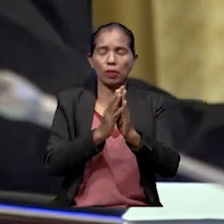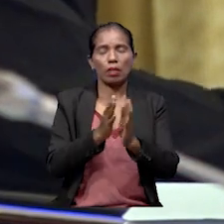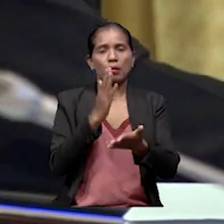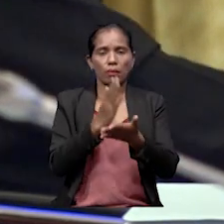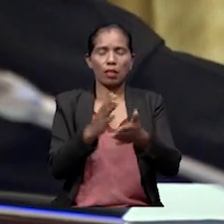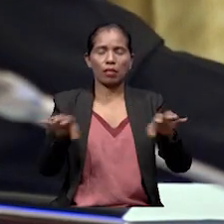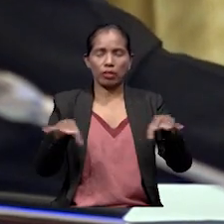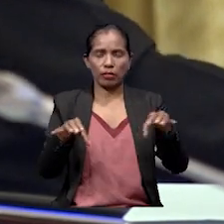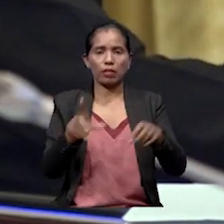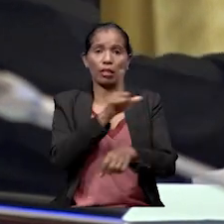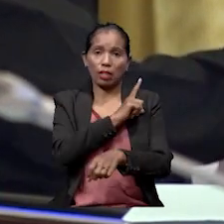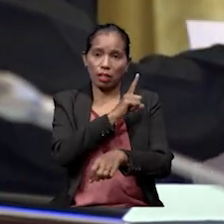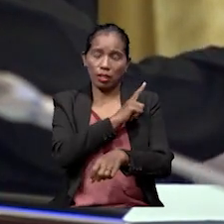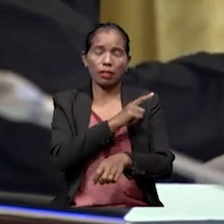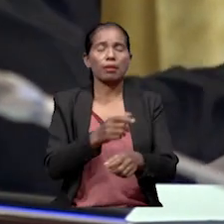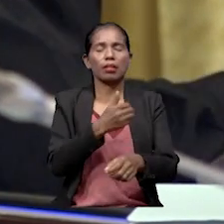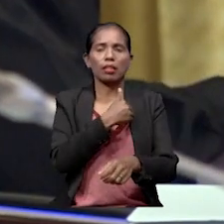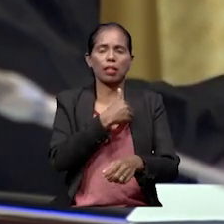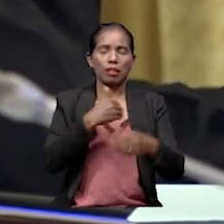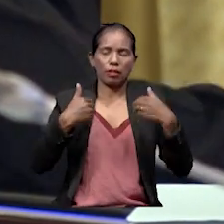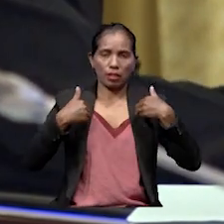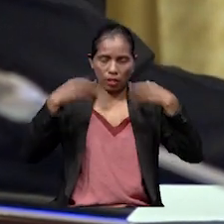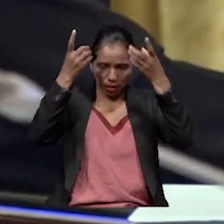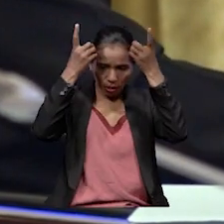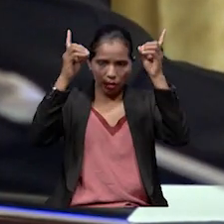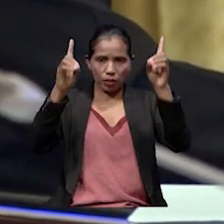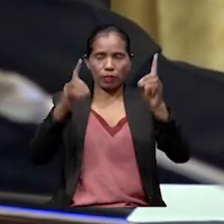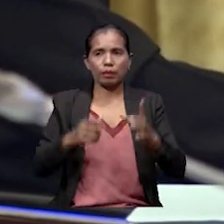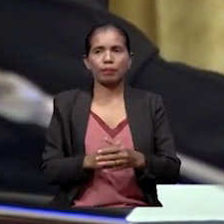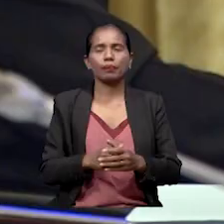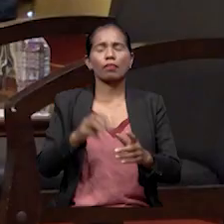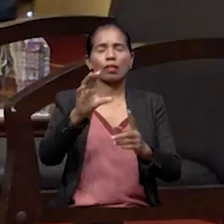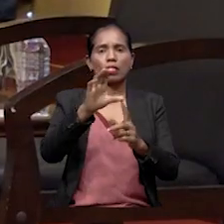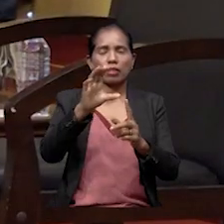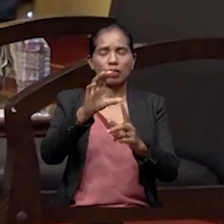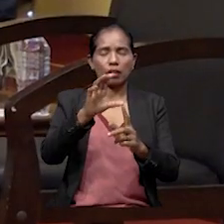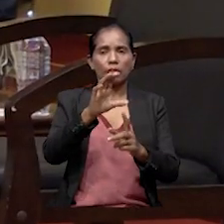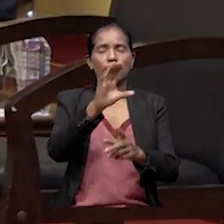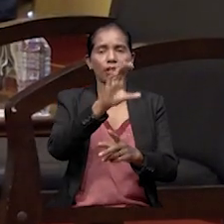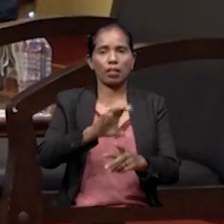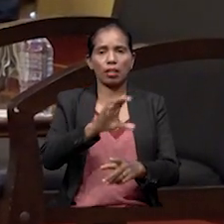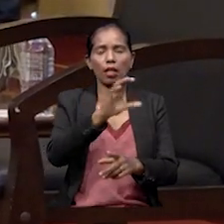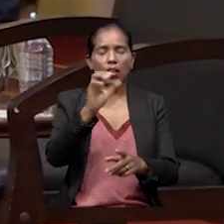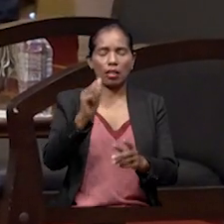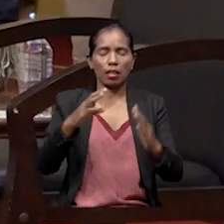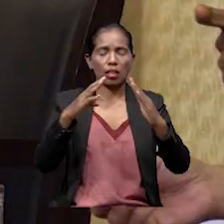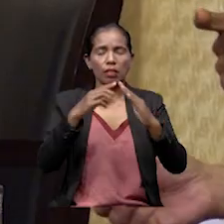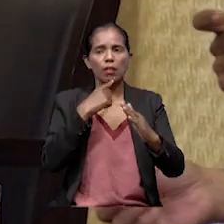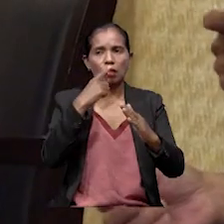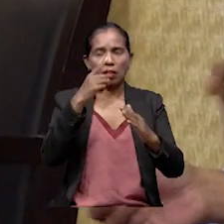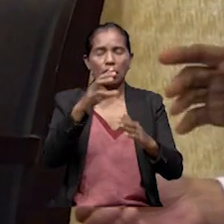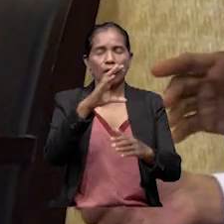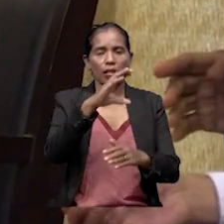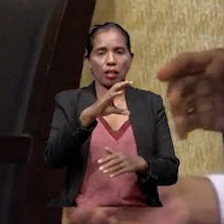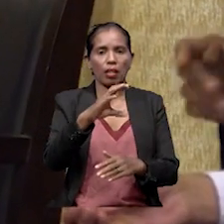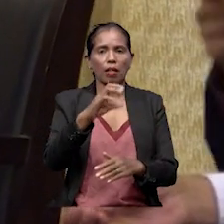General Leria Nantemur, mas decidiu que a decisão ruma. Chefe Casa Militar, Coronel Antônio Soares da Silva Malcalo